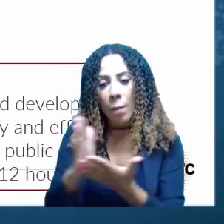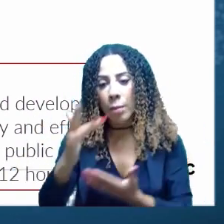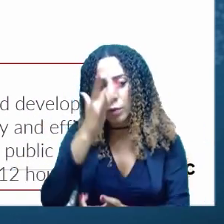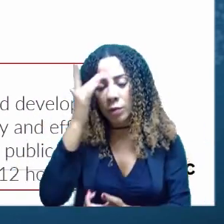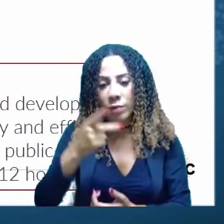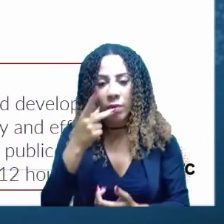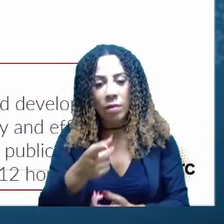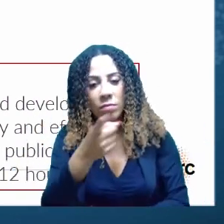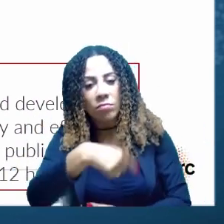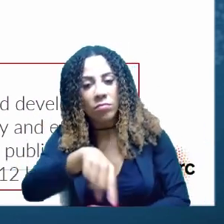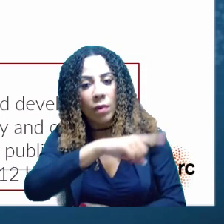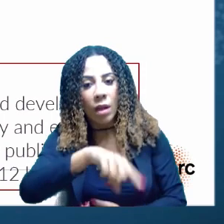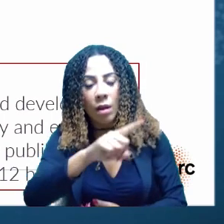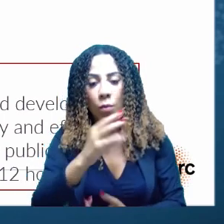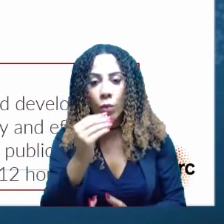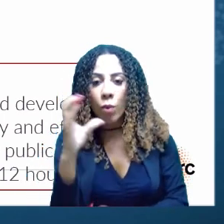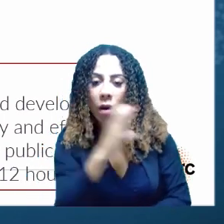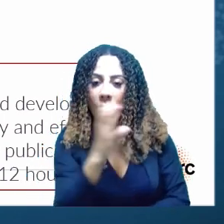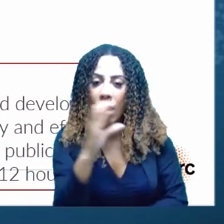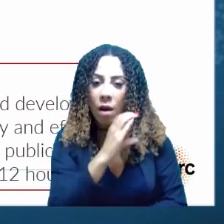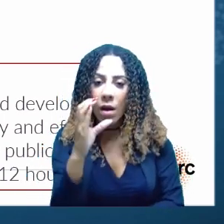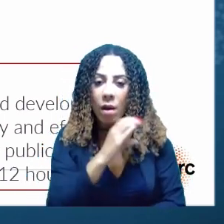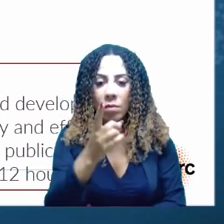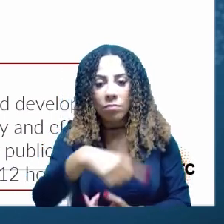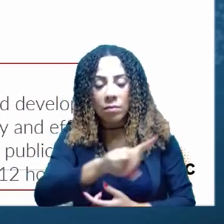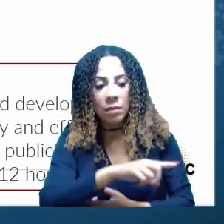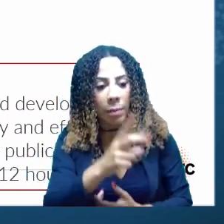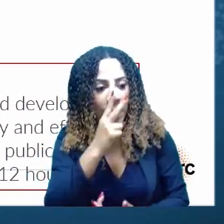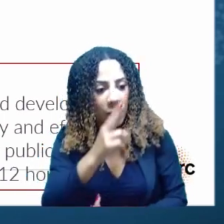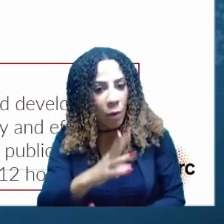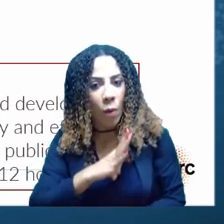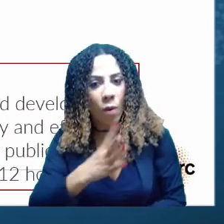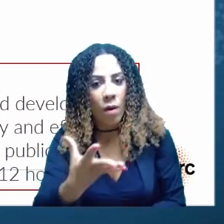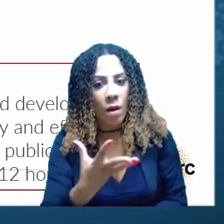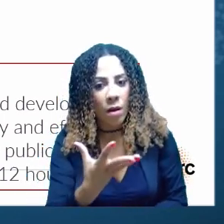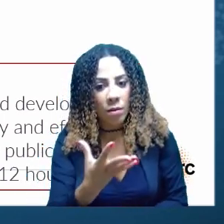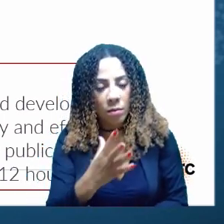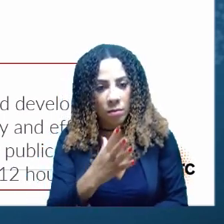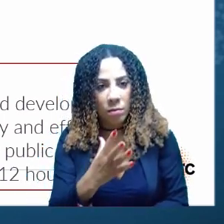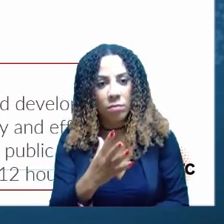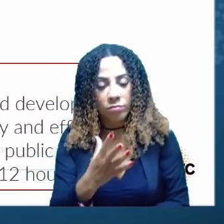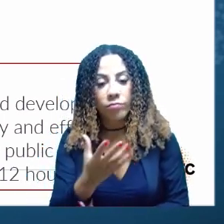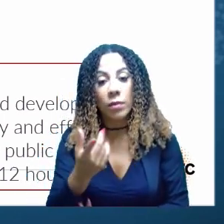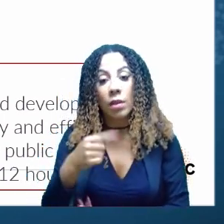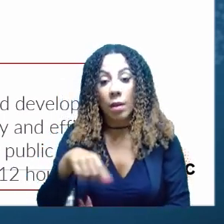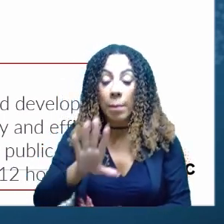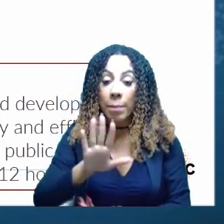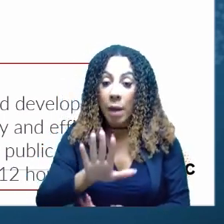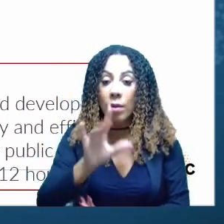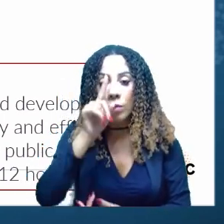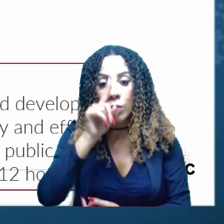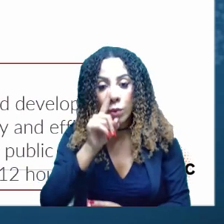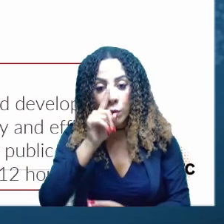vocês estão andando muito rápido, vocês estão se arriscando muito. E os riscos foram